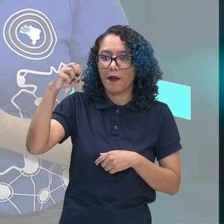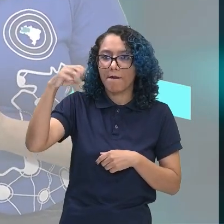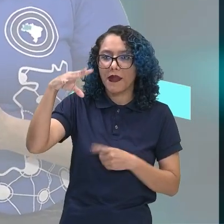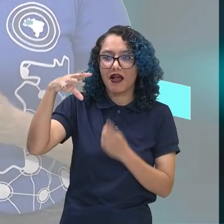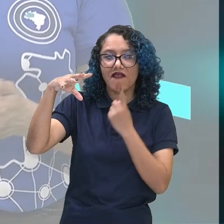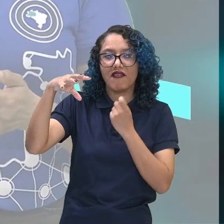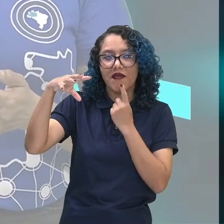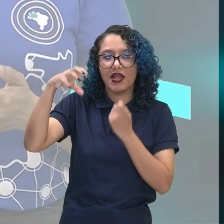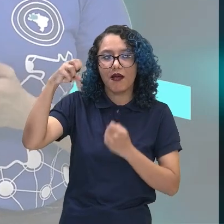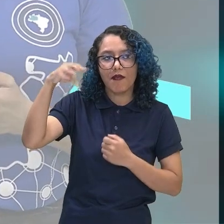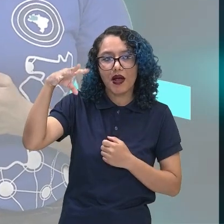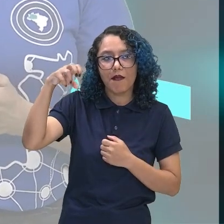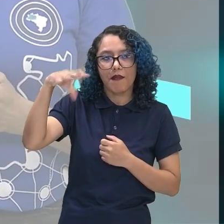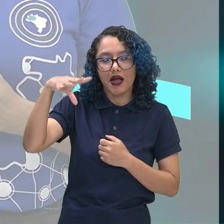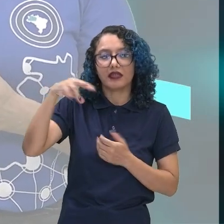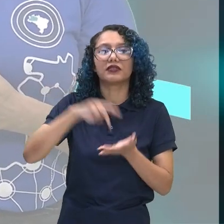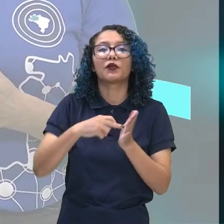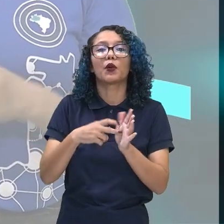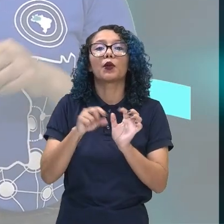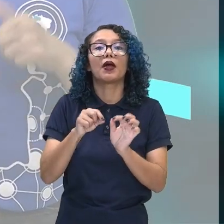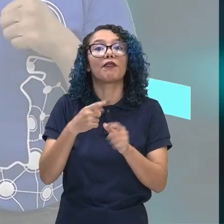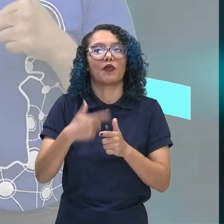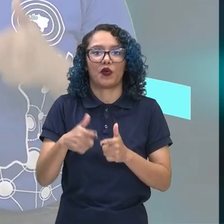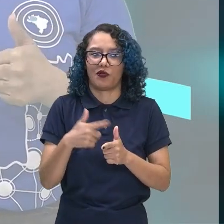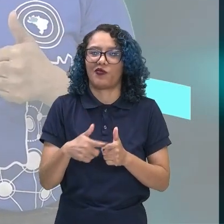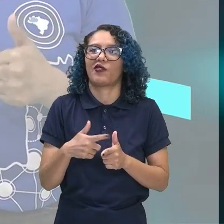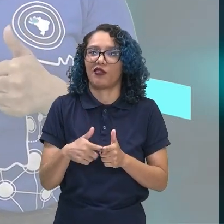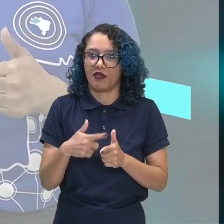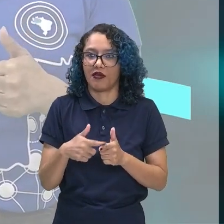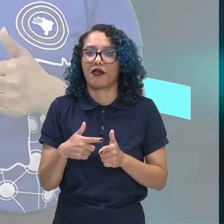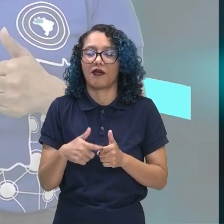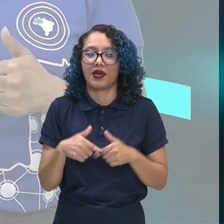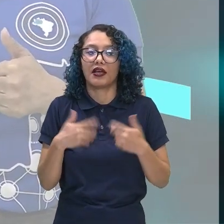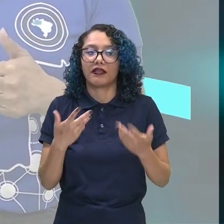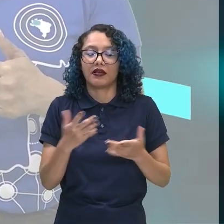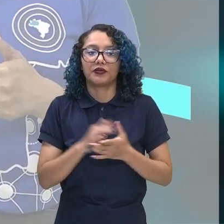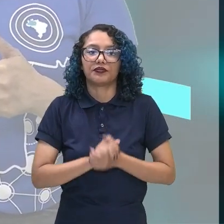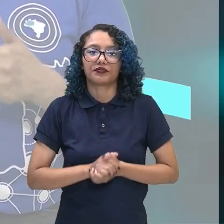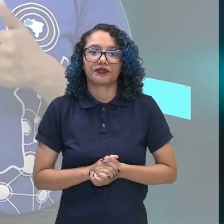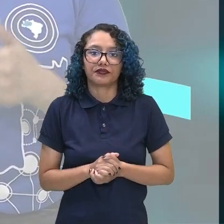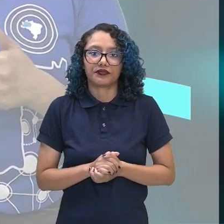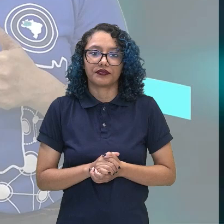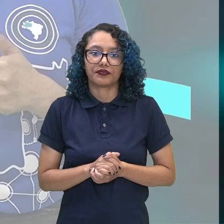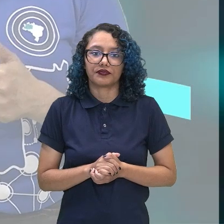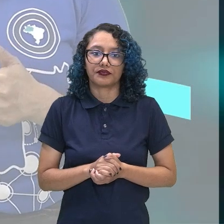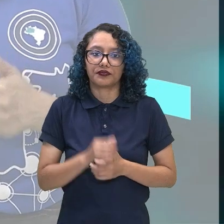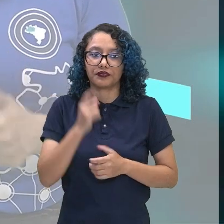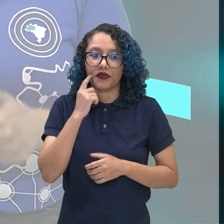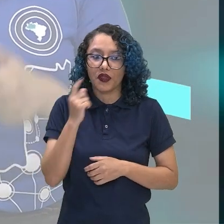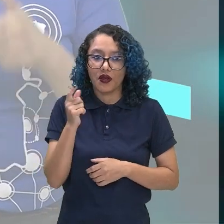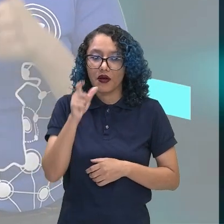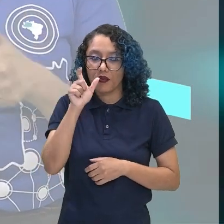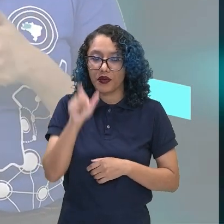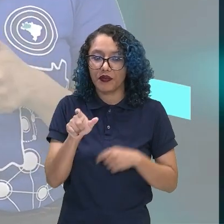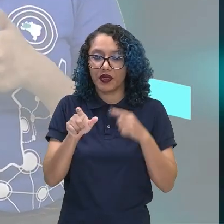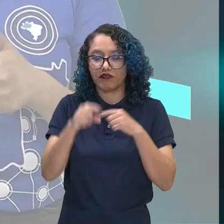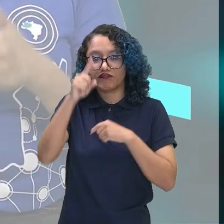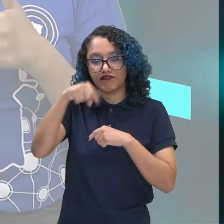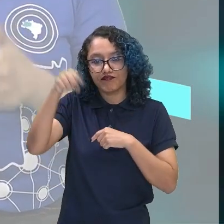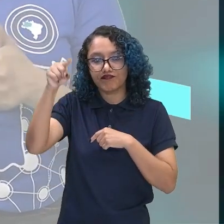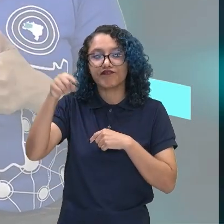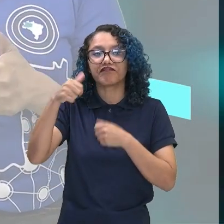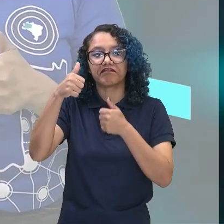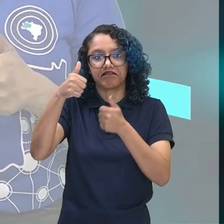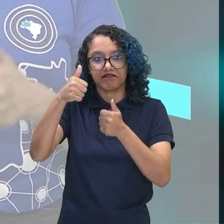tem problema. Então, nós avaliamos, na primeira imagem tem um visto e verde, que algo